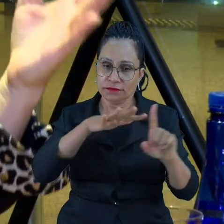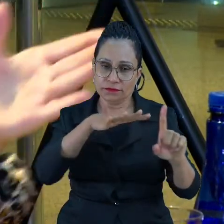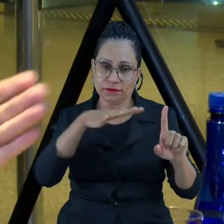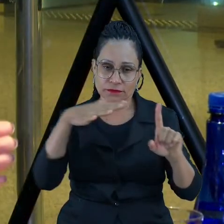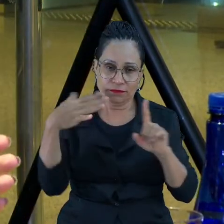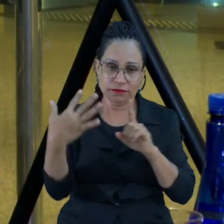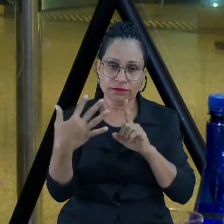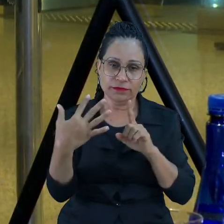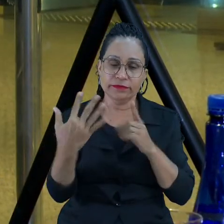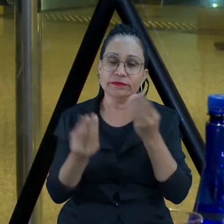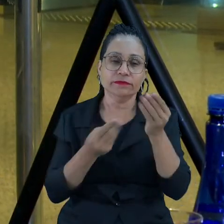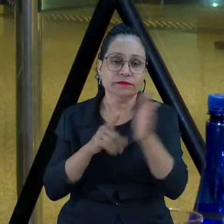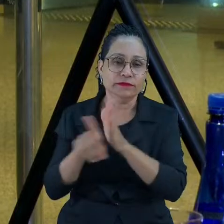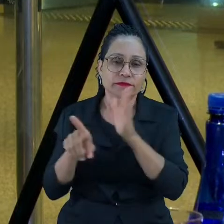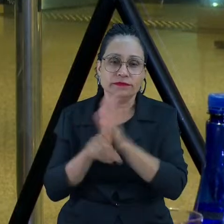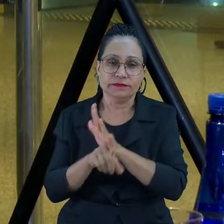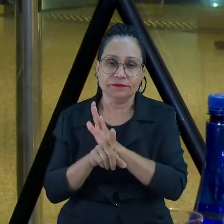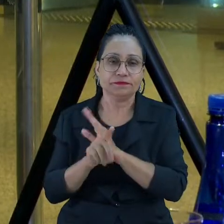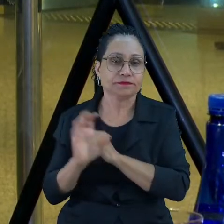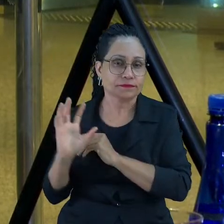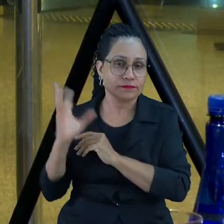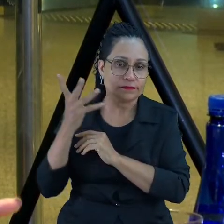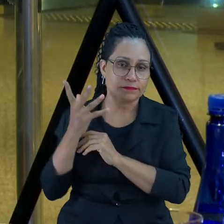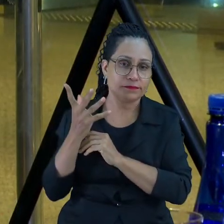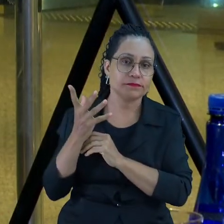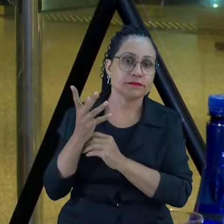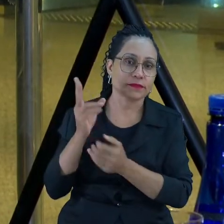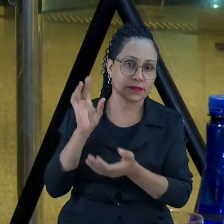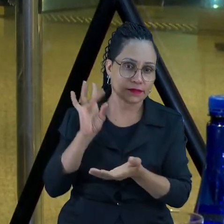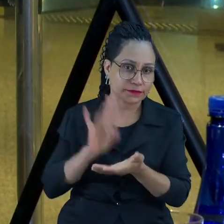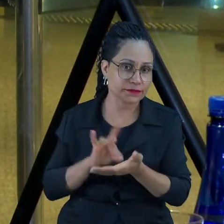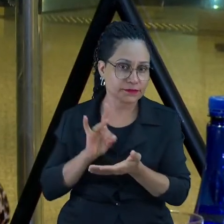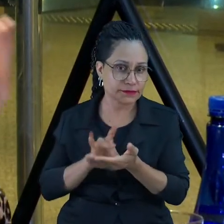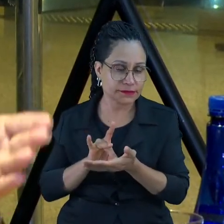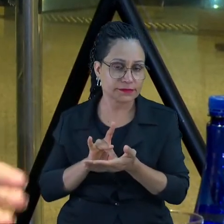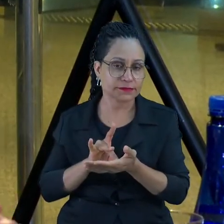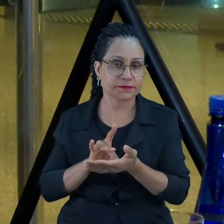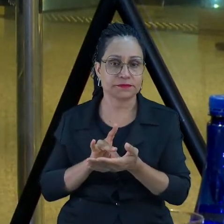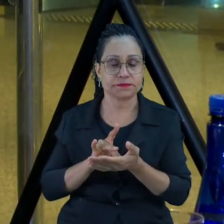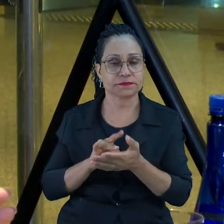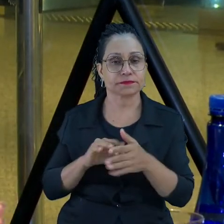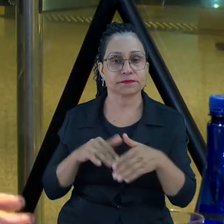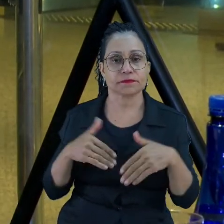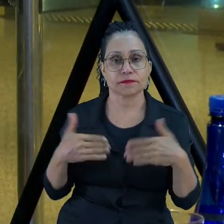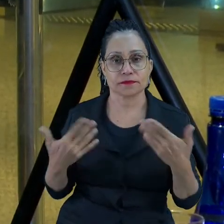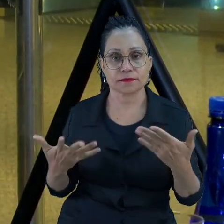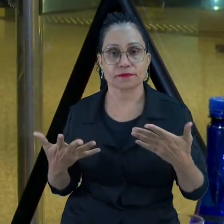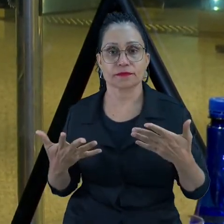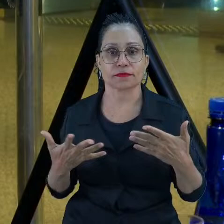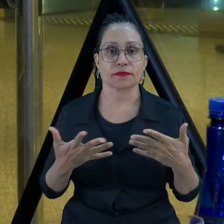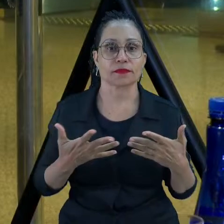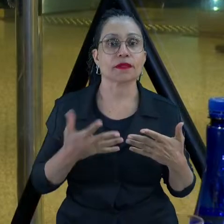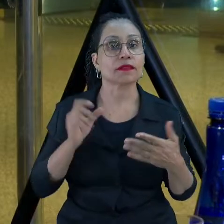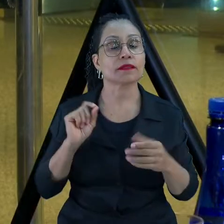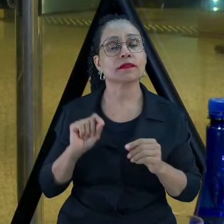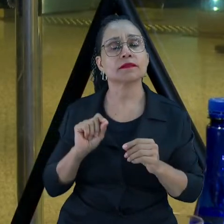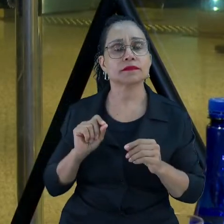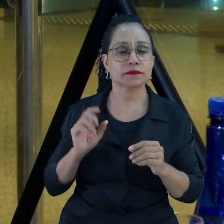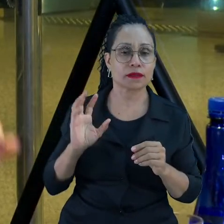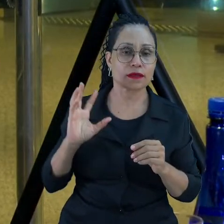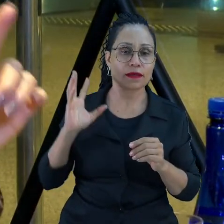Ficam essas perguntas, mas será que isso acontece mesmo lá? Né? Vem ali e fala, mas será que realmente está acontecendo? Porque,